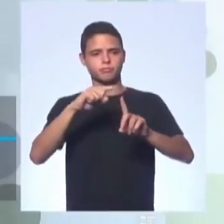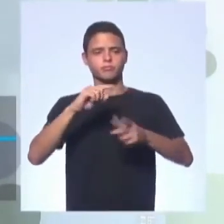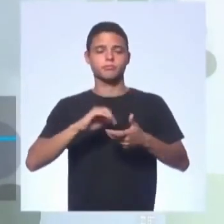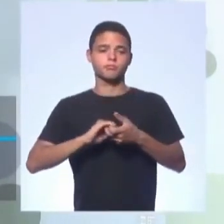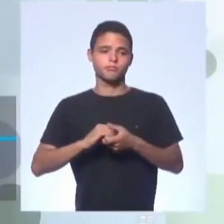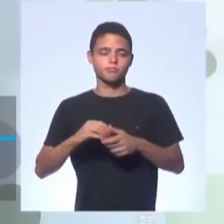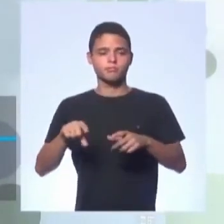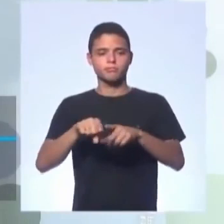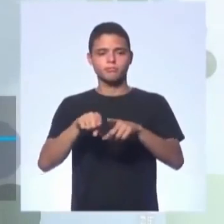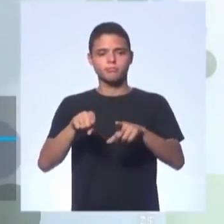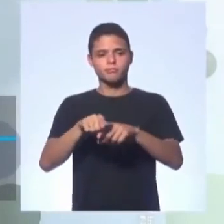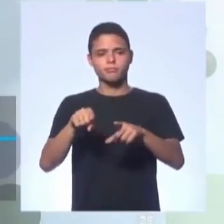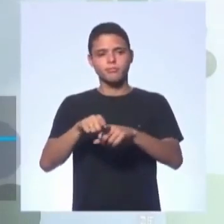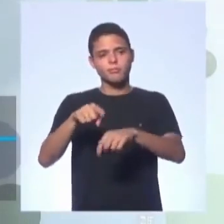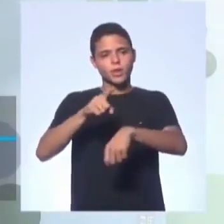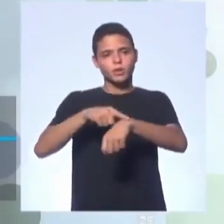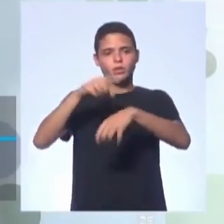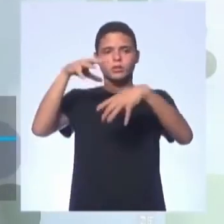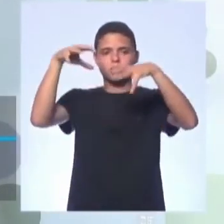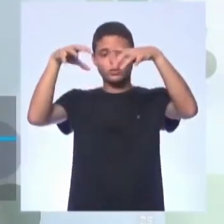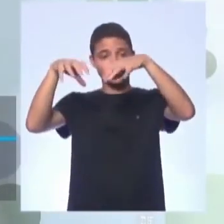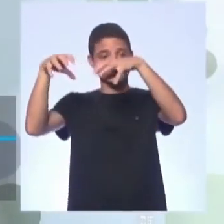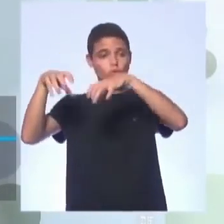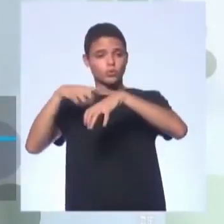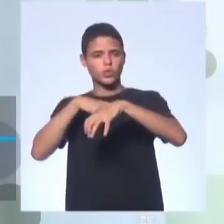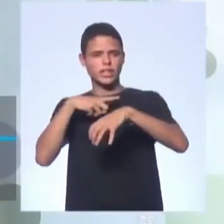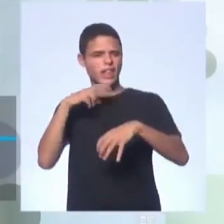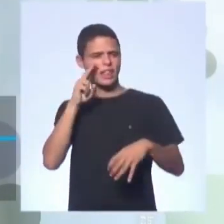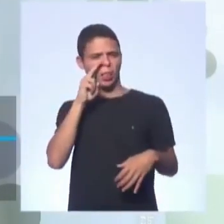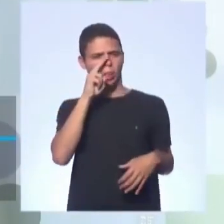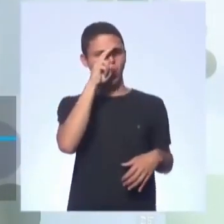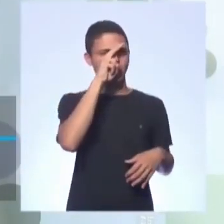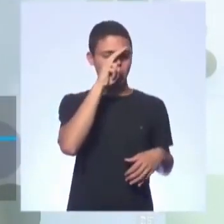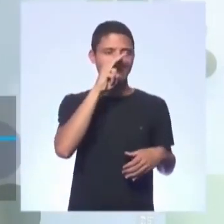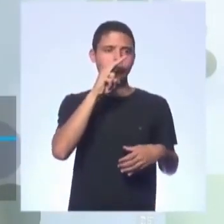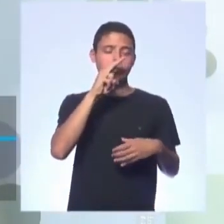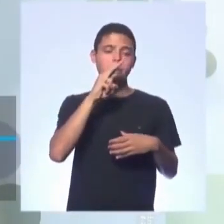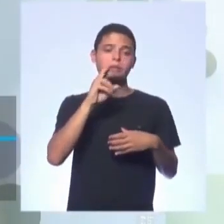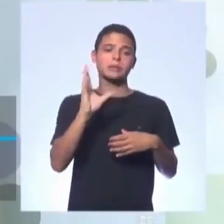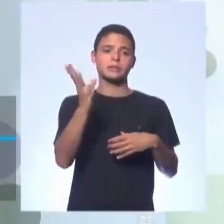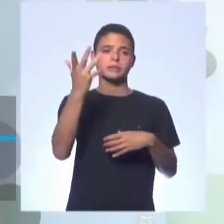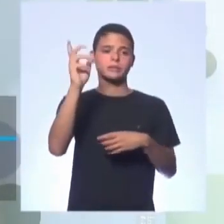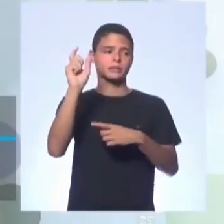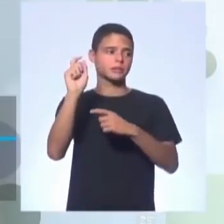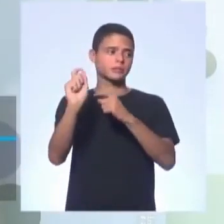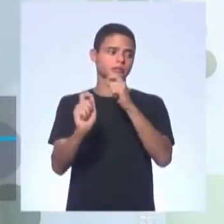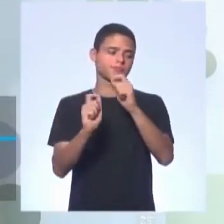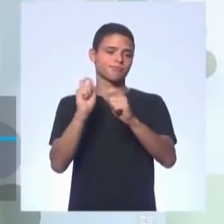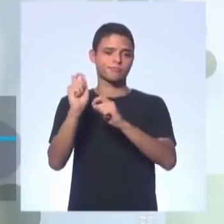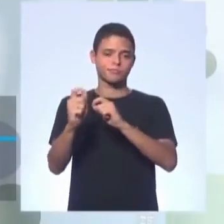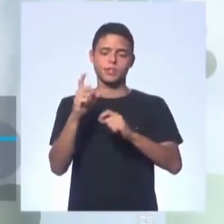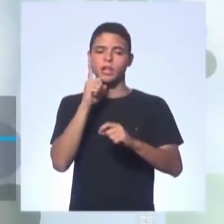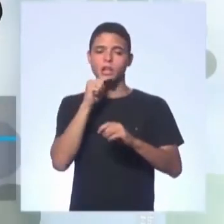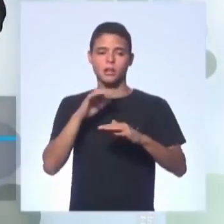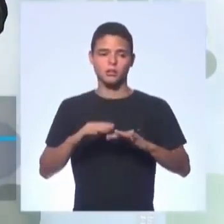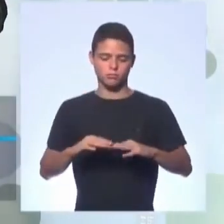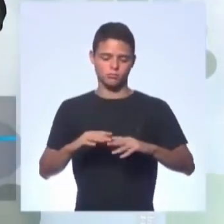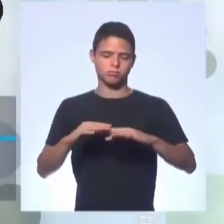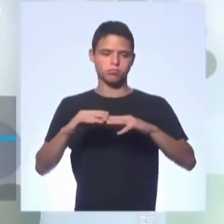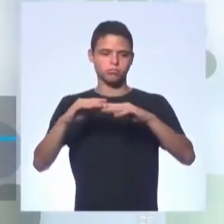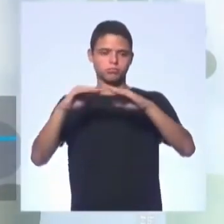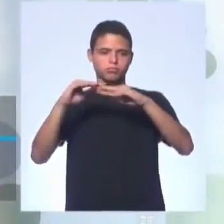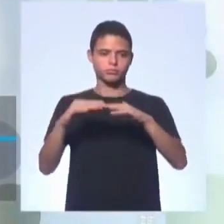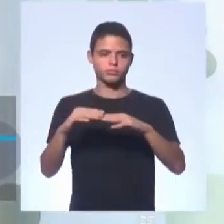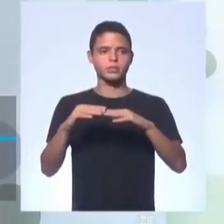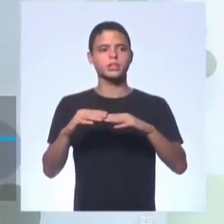de chuva ocorrem chuvas mais intensas, o que obviamente ocasiona aí as enchentes, tá certo?